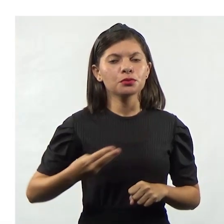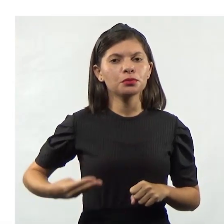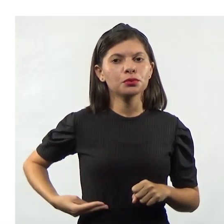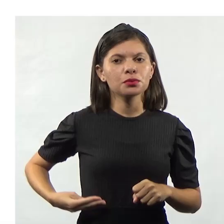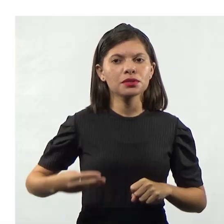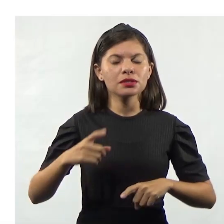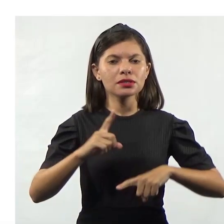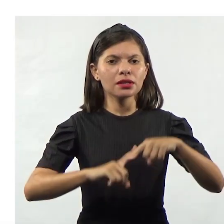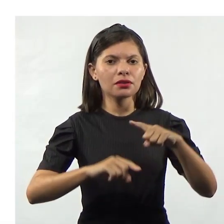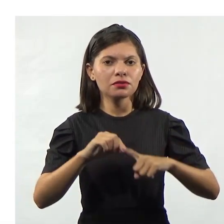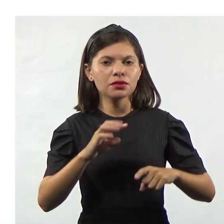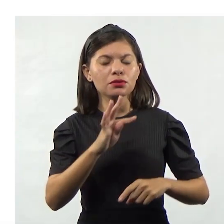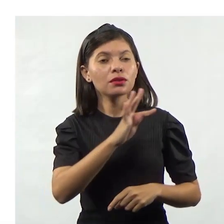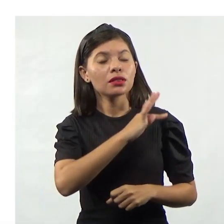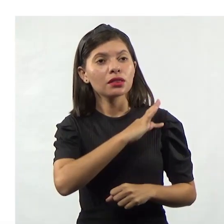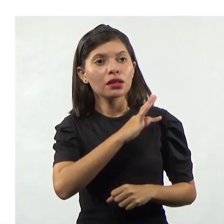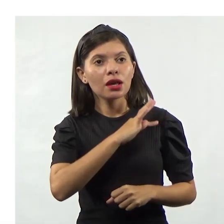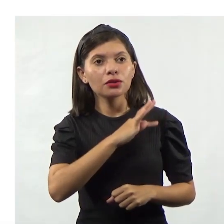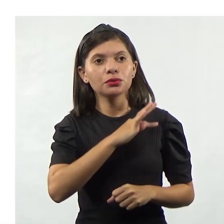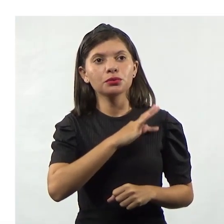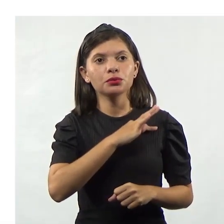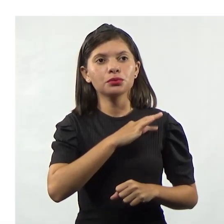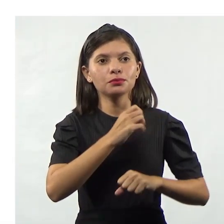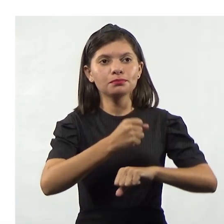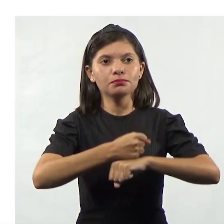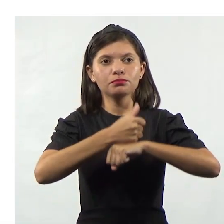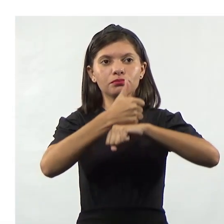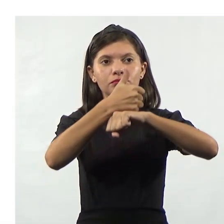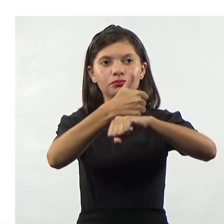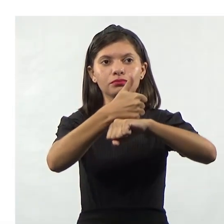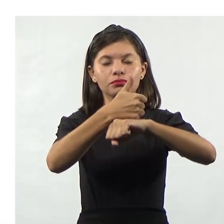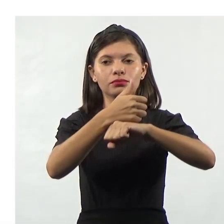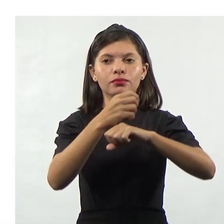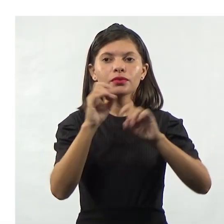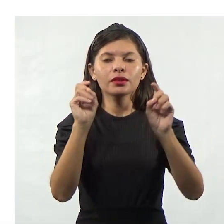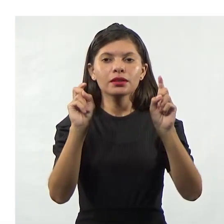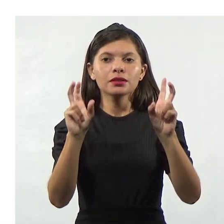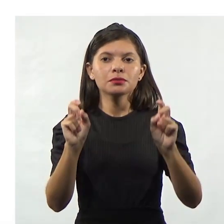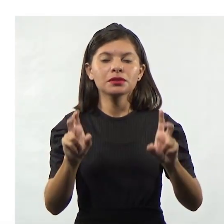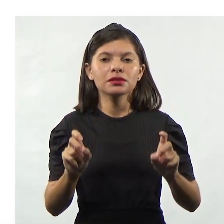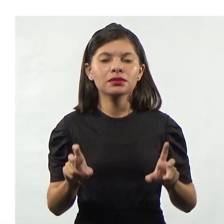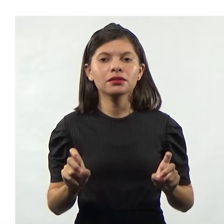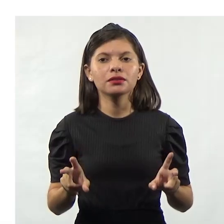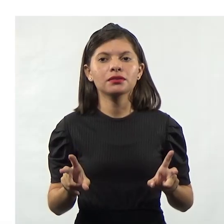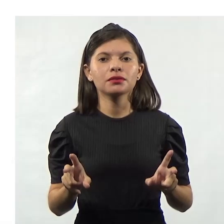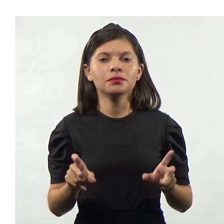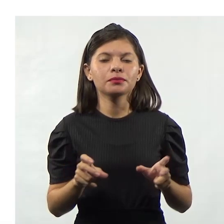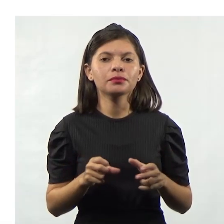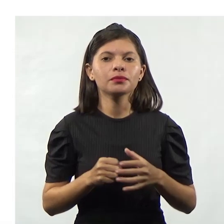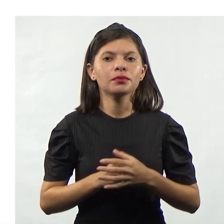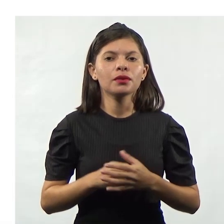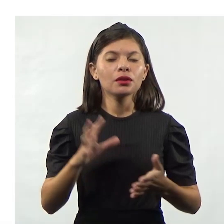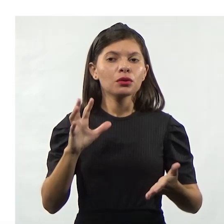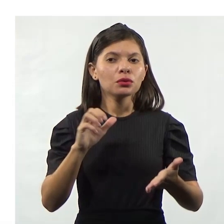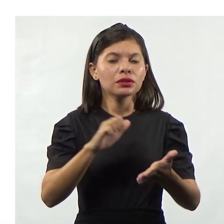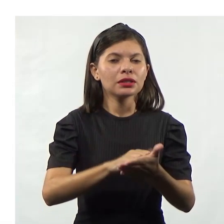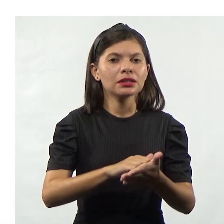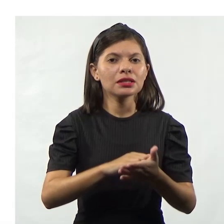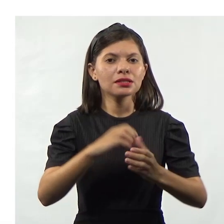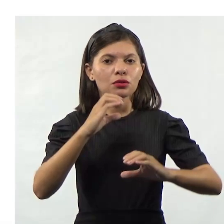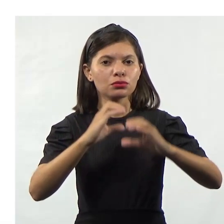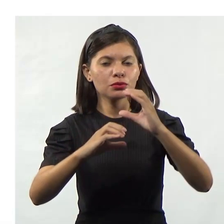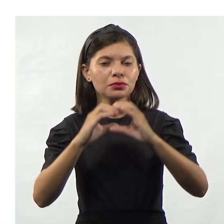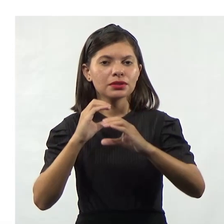bens públicos. Prestação de serviços, inclusive os técnicos profissionais especializados. Contratação